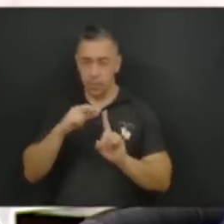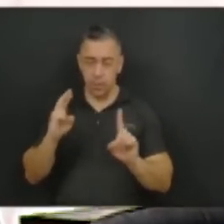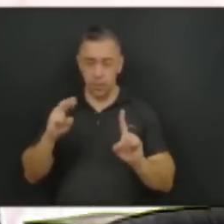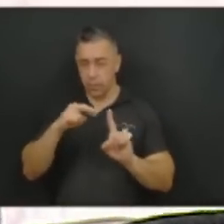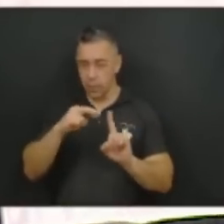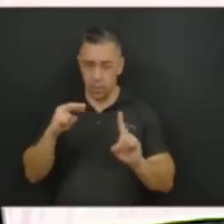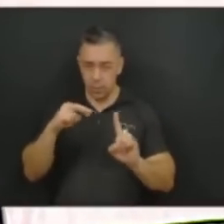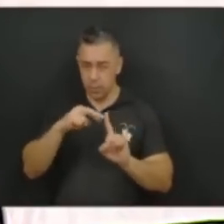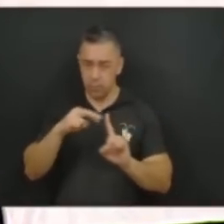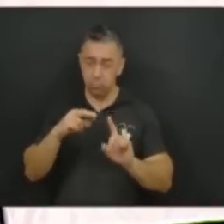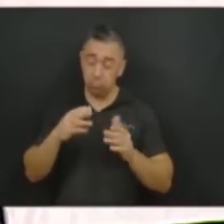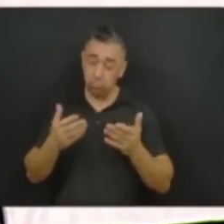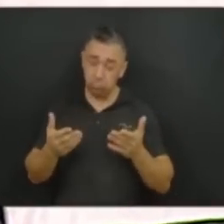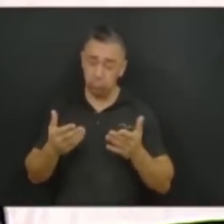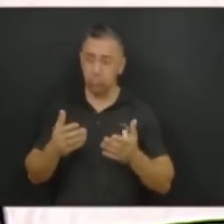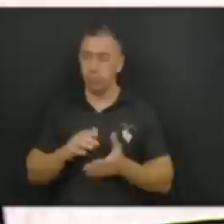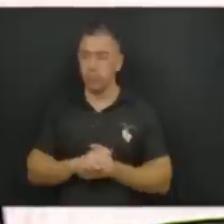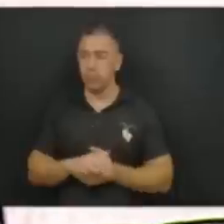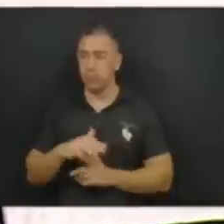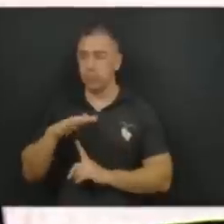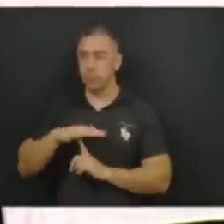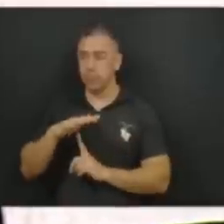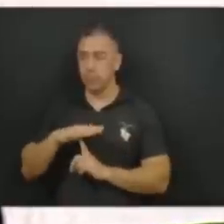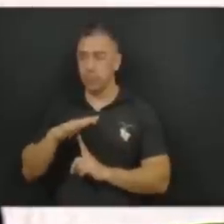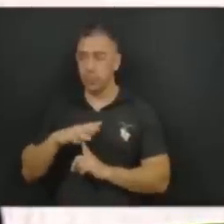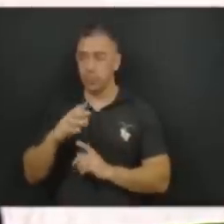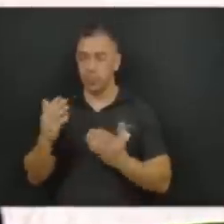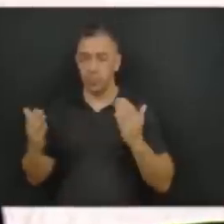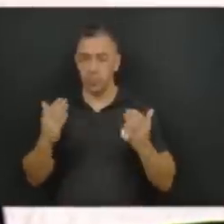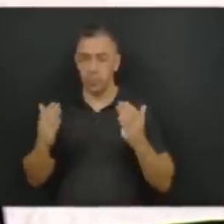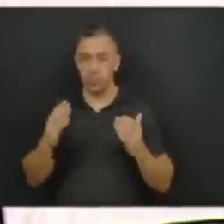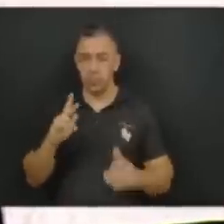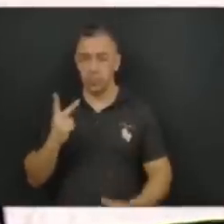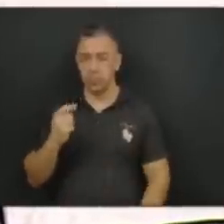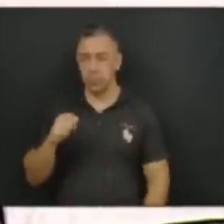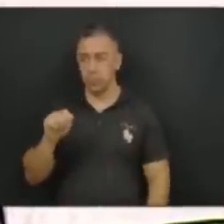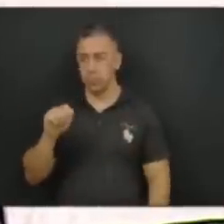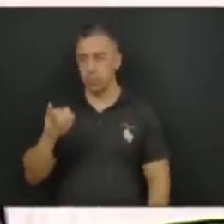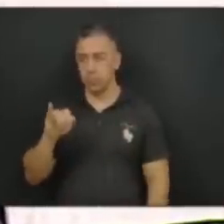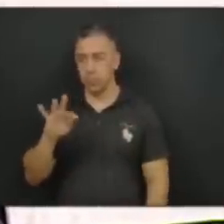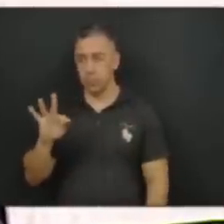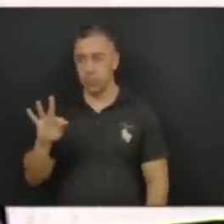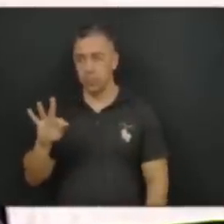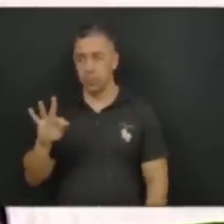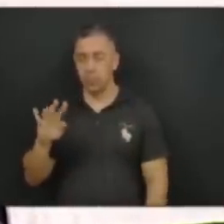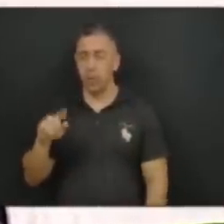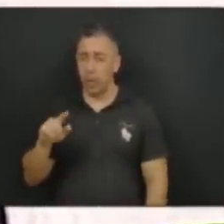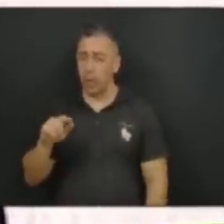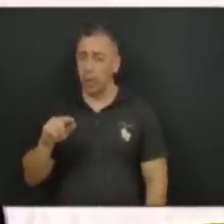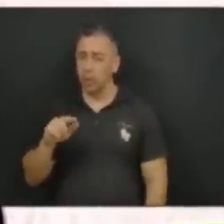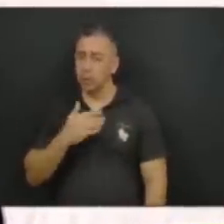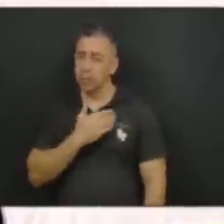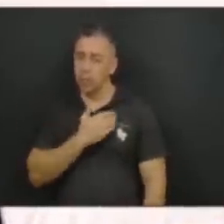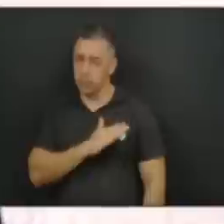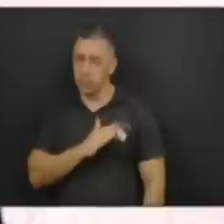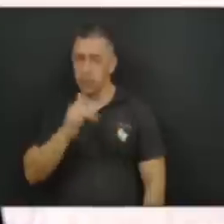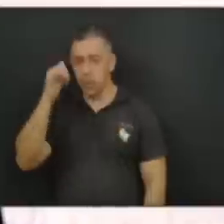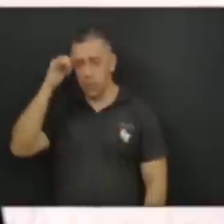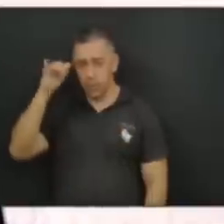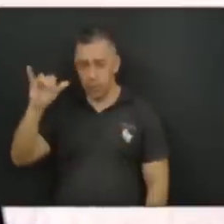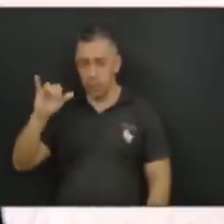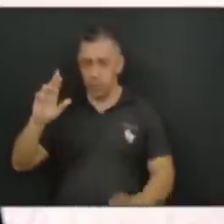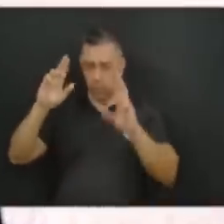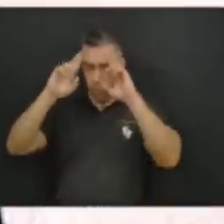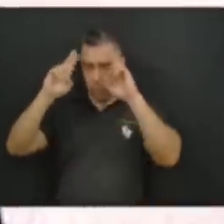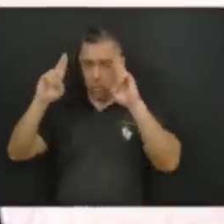urbanística e o Paraná como o Haiti uma comparação o tanto xenófoba que a gente deveria evitar eu